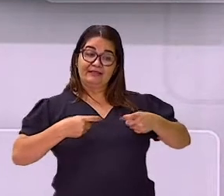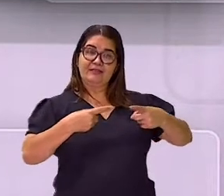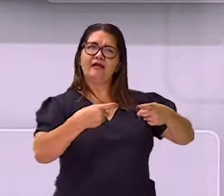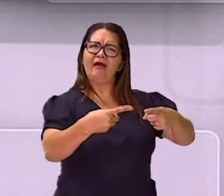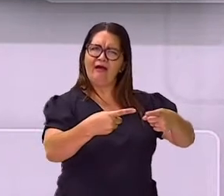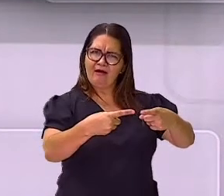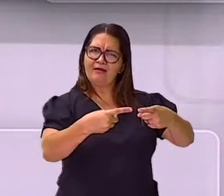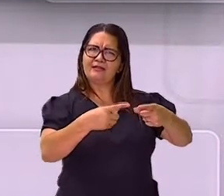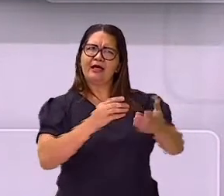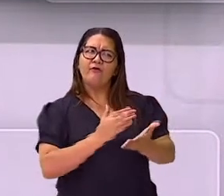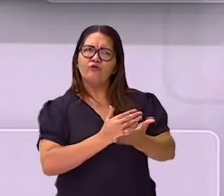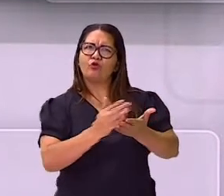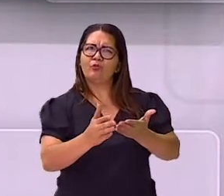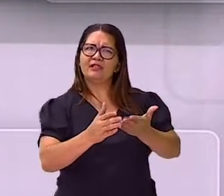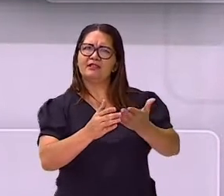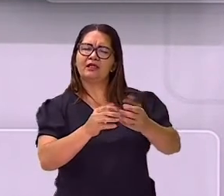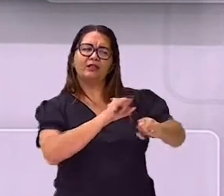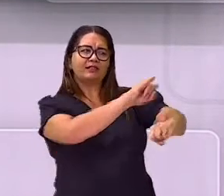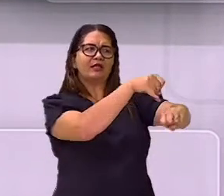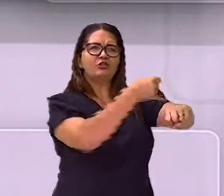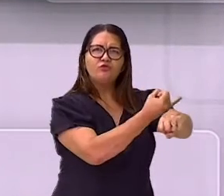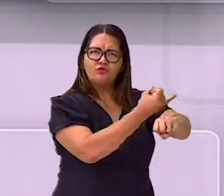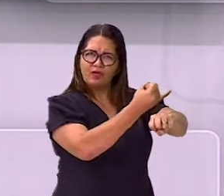o primeiro templo de Salomão,